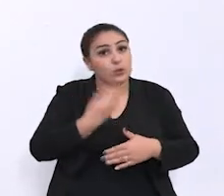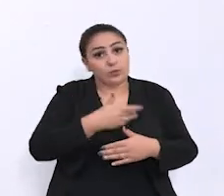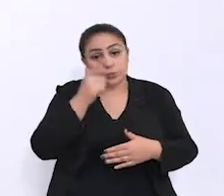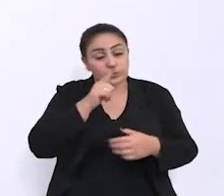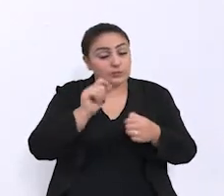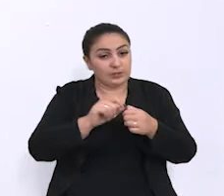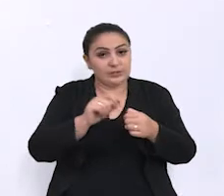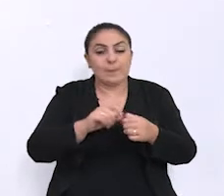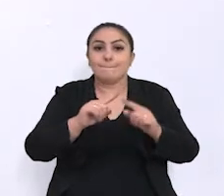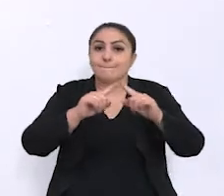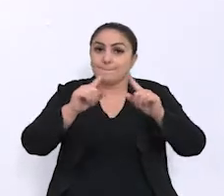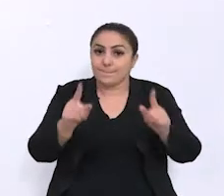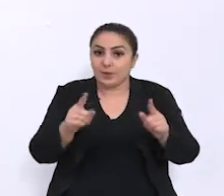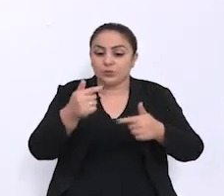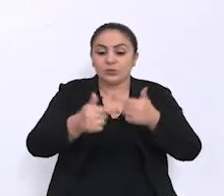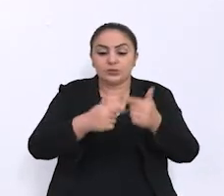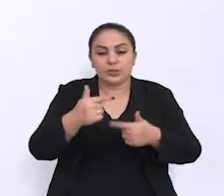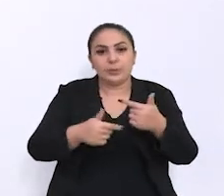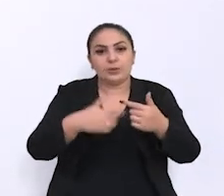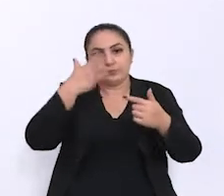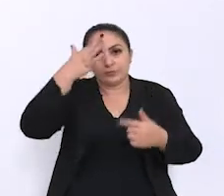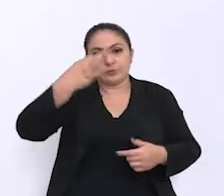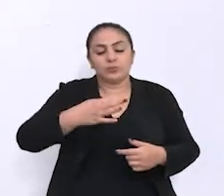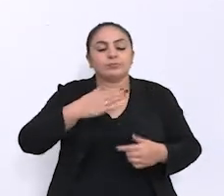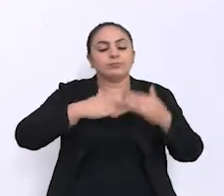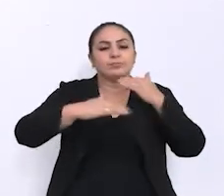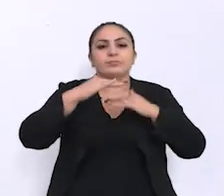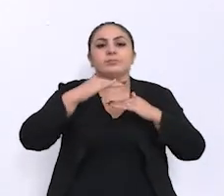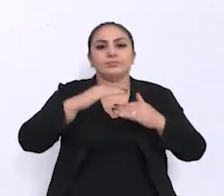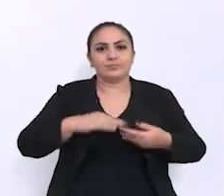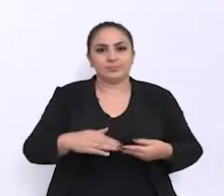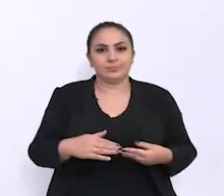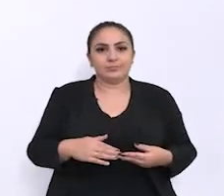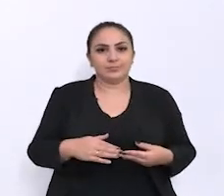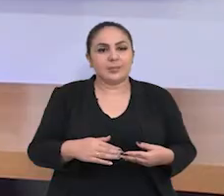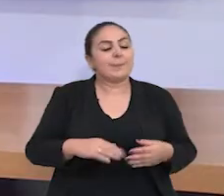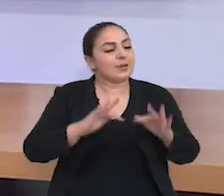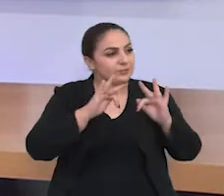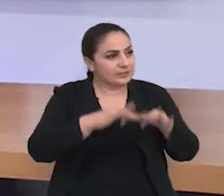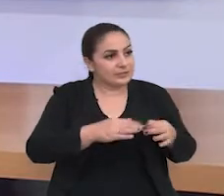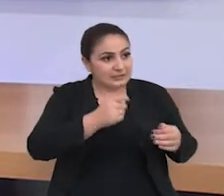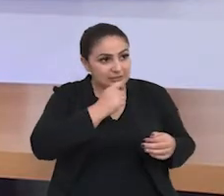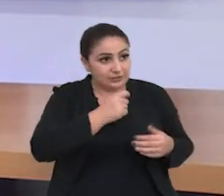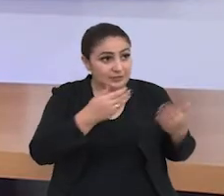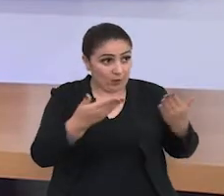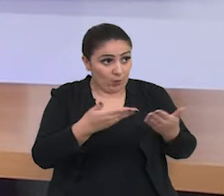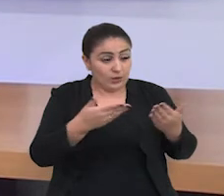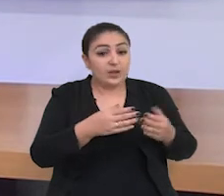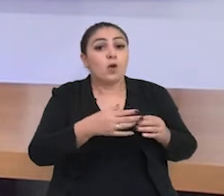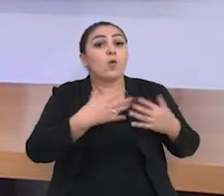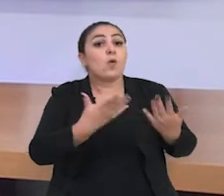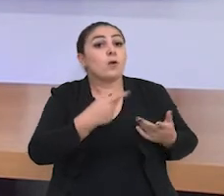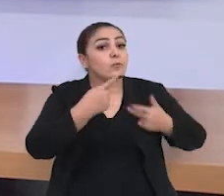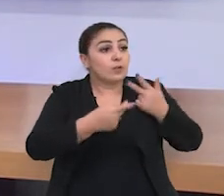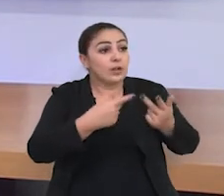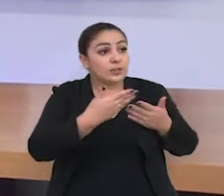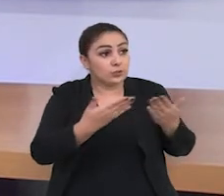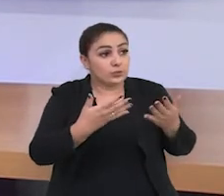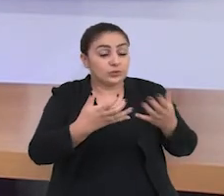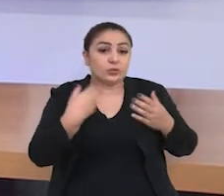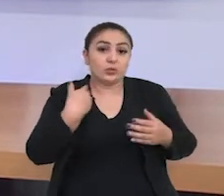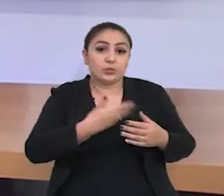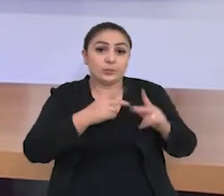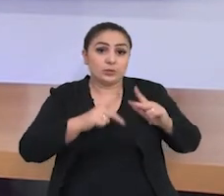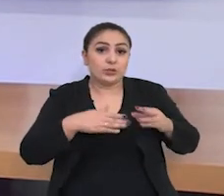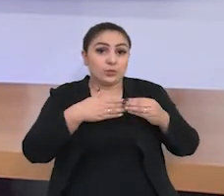gente não possa cumprir, mas um trabalho com dignidade de cabeça erguida. Para encerrar a entrevista, então, qual mensagem que